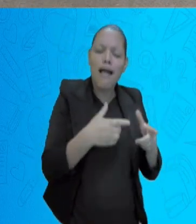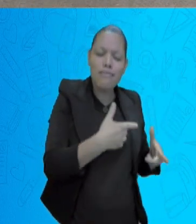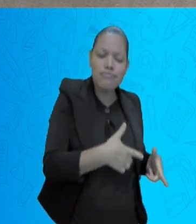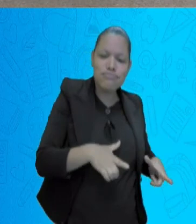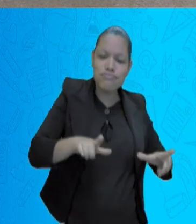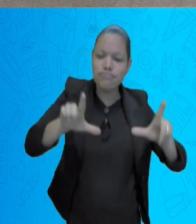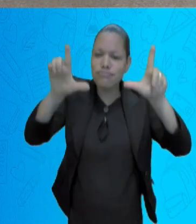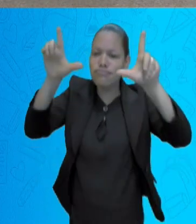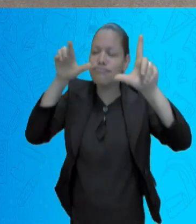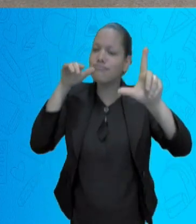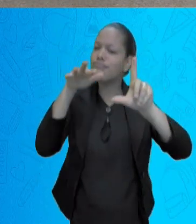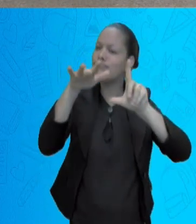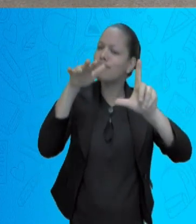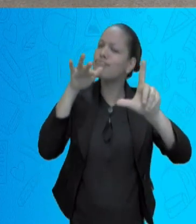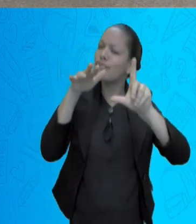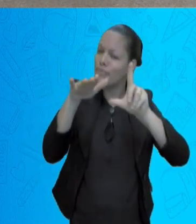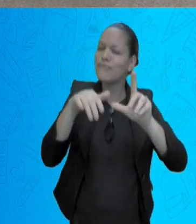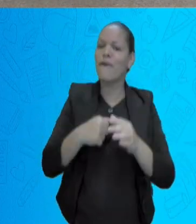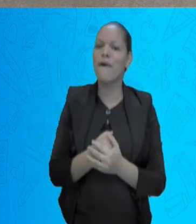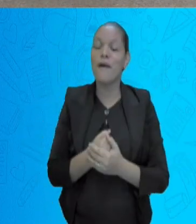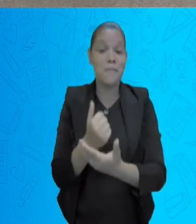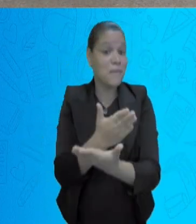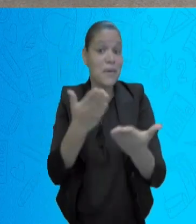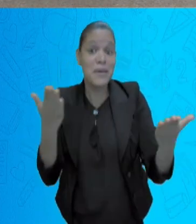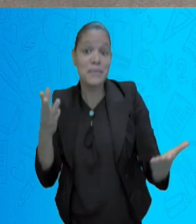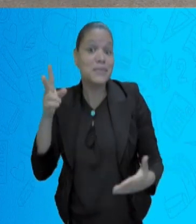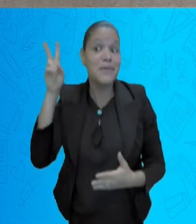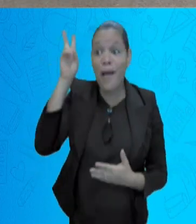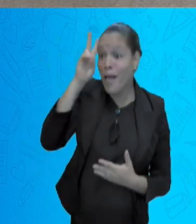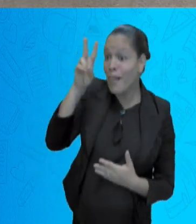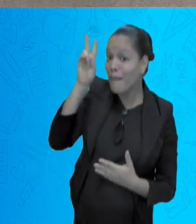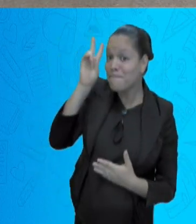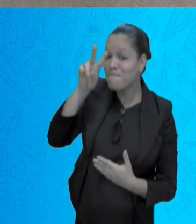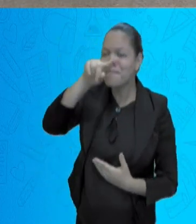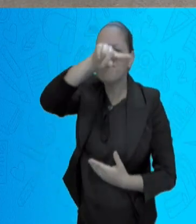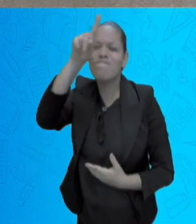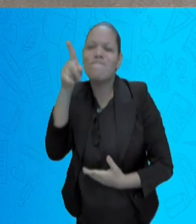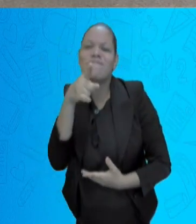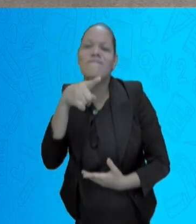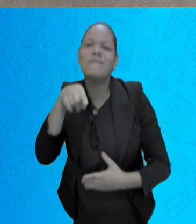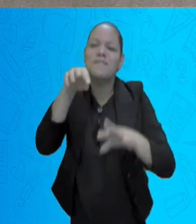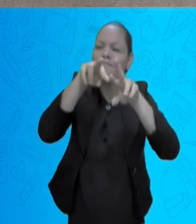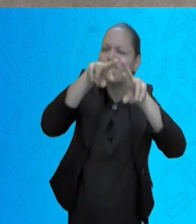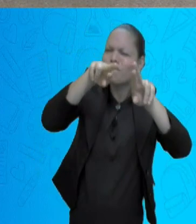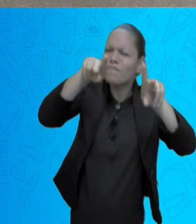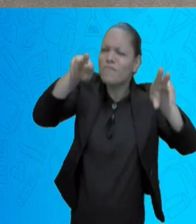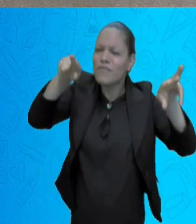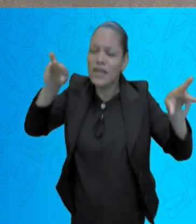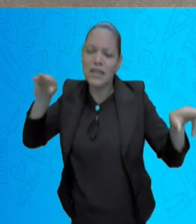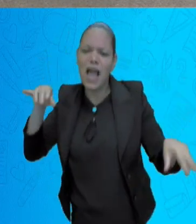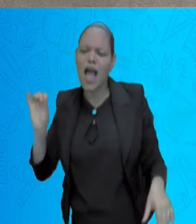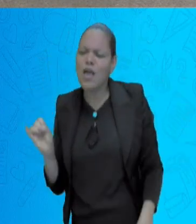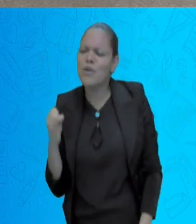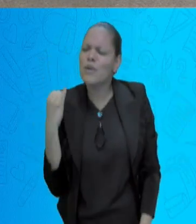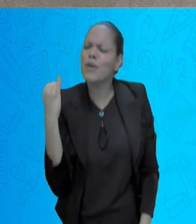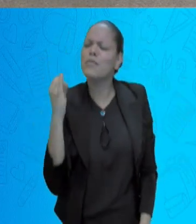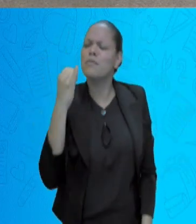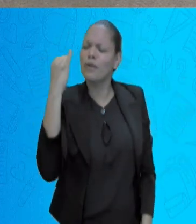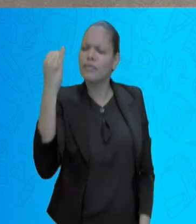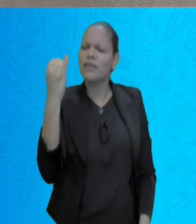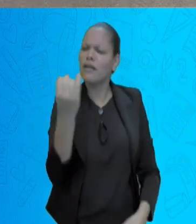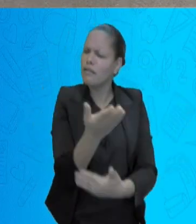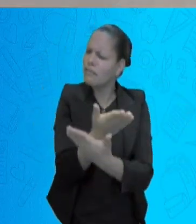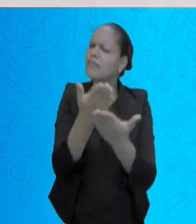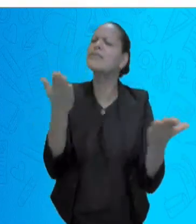pontuação que são tão importantes na produção textual. Você pode acessar essa imagem lá